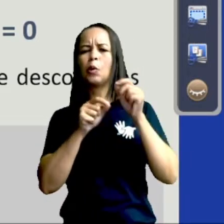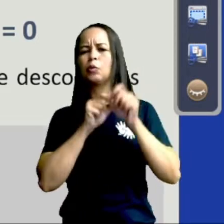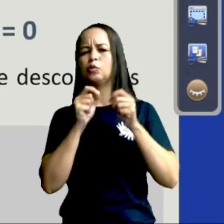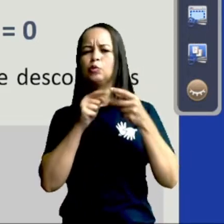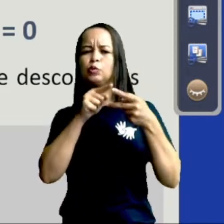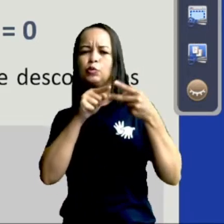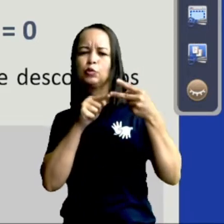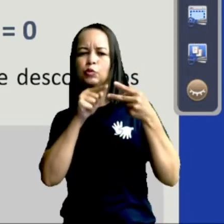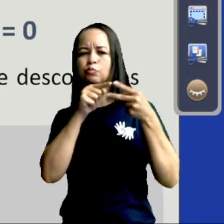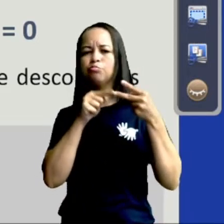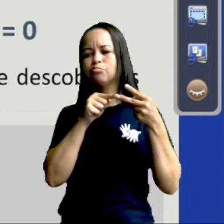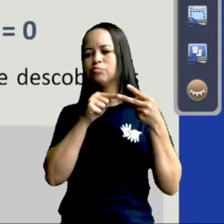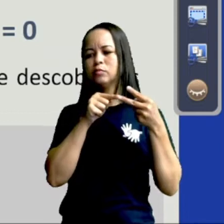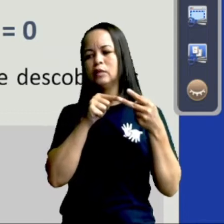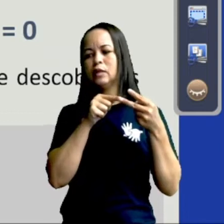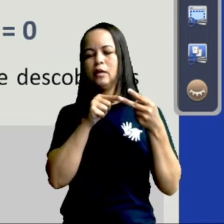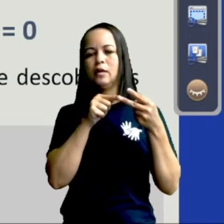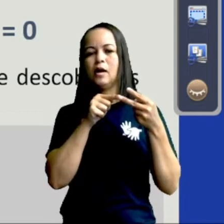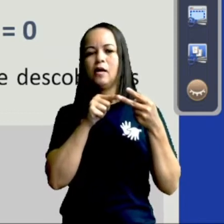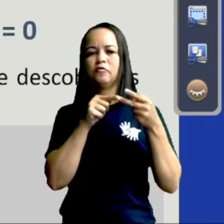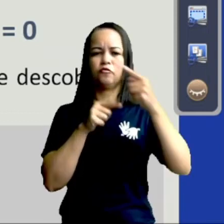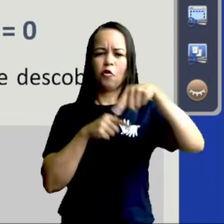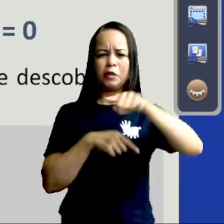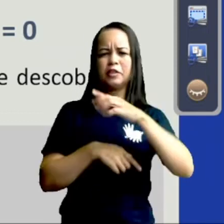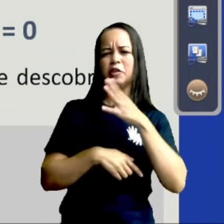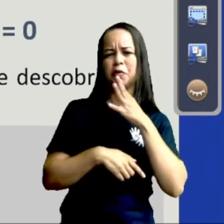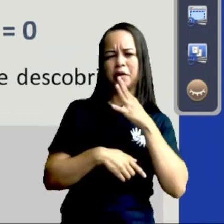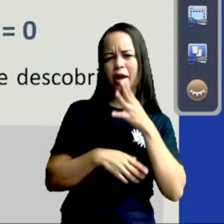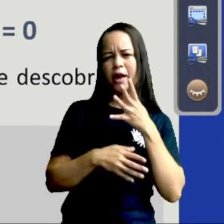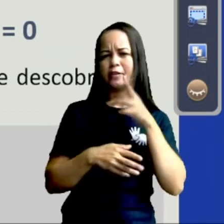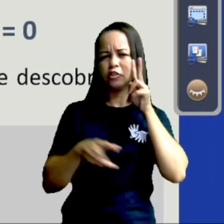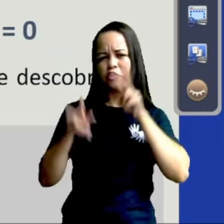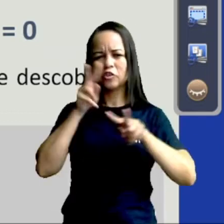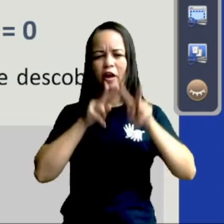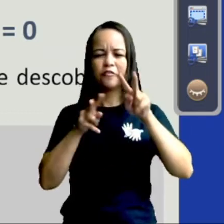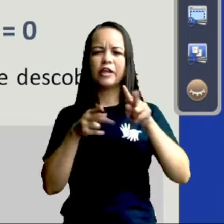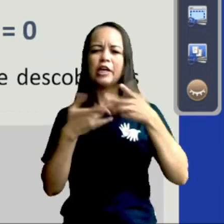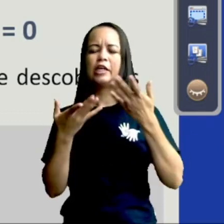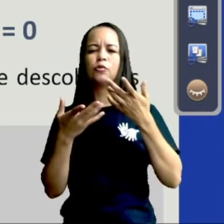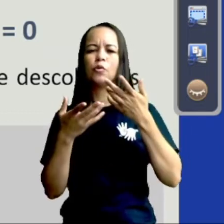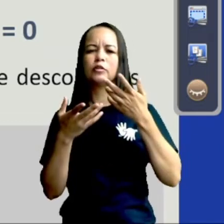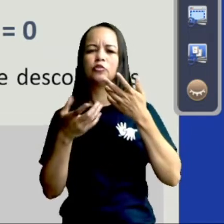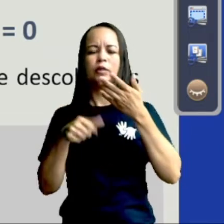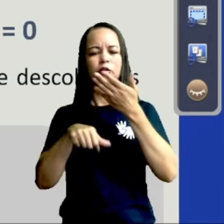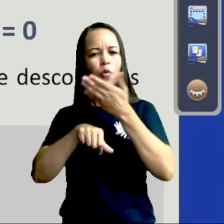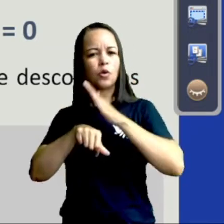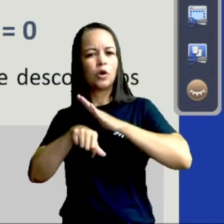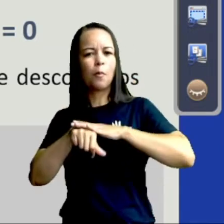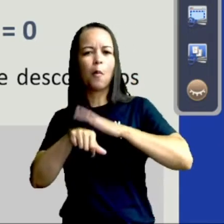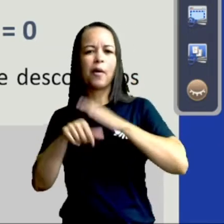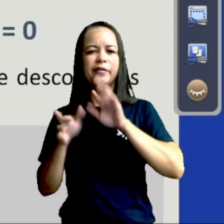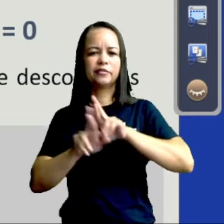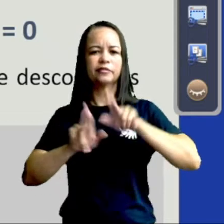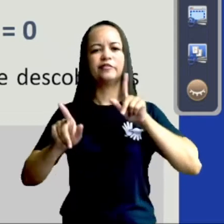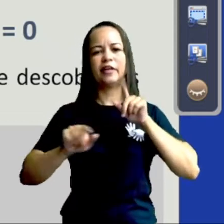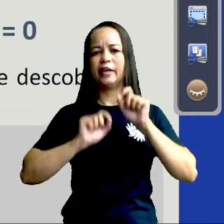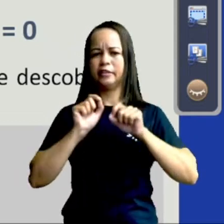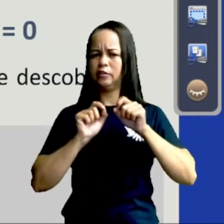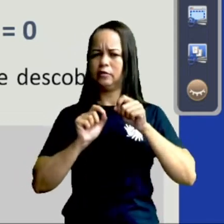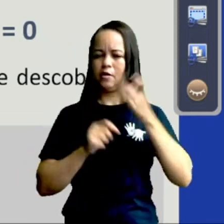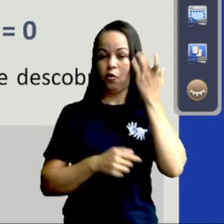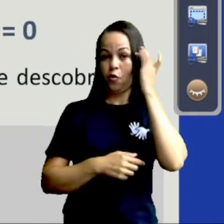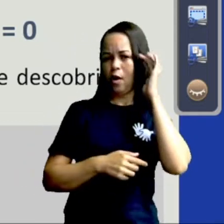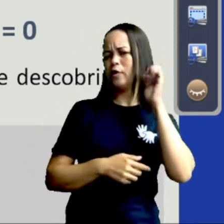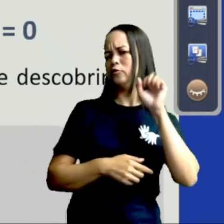grau? Vocês já conhecem, já viram essa expressão em outros momentos? Eu acho que sim.